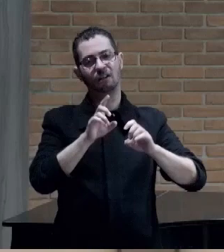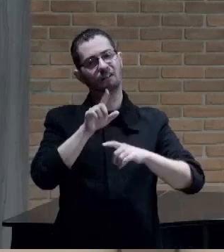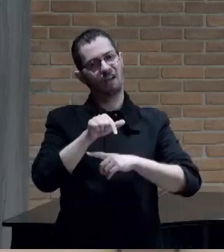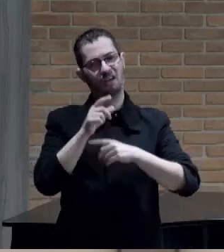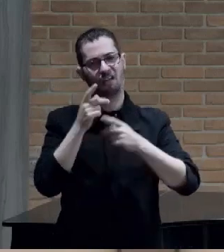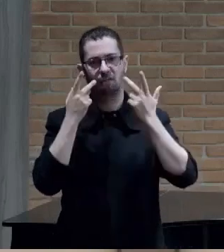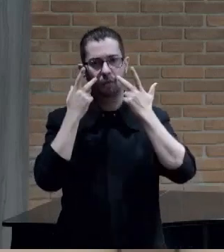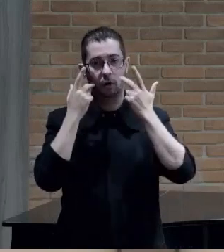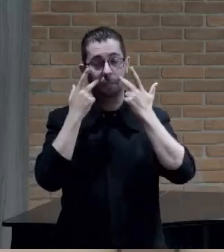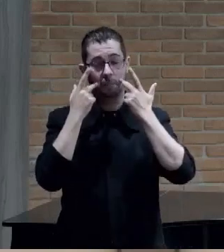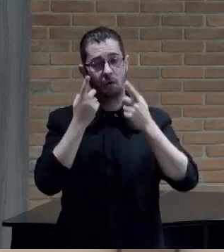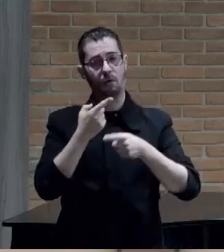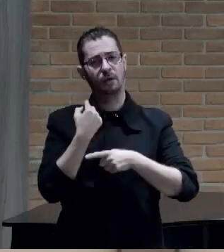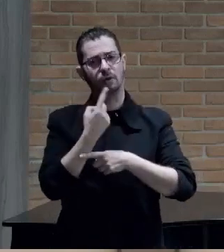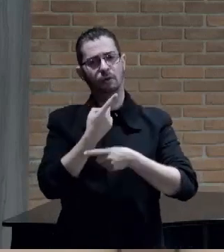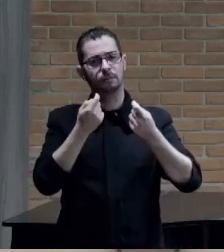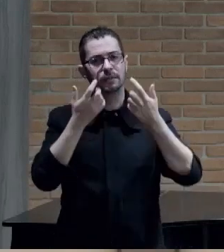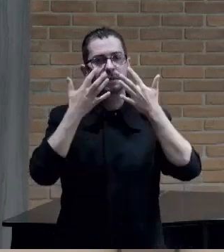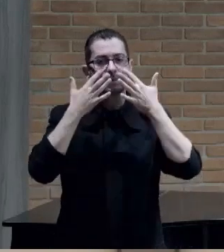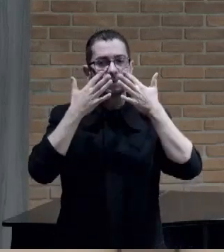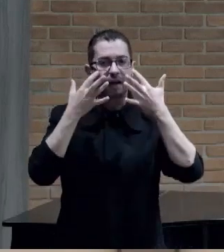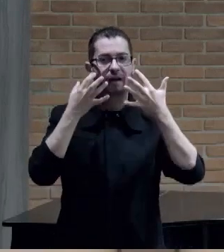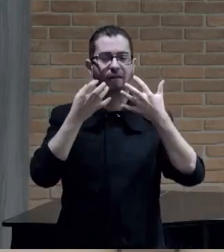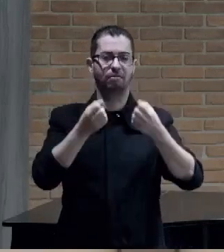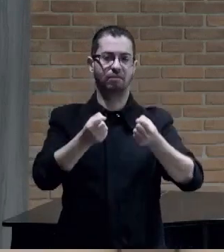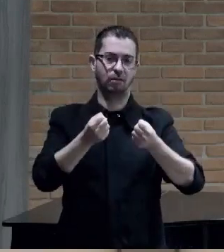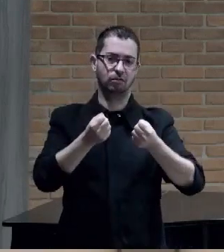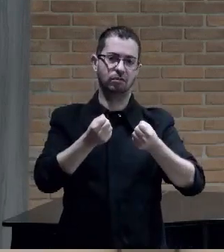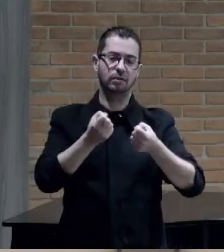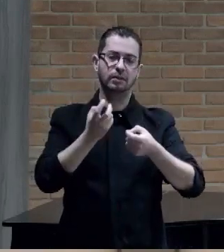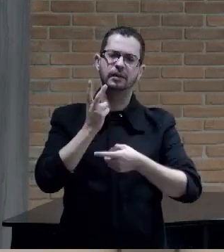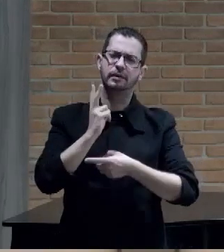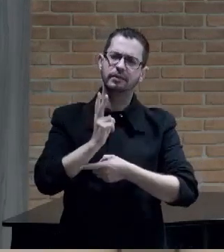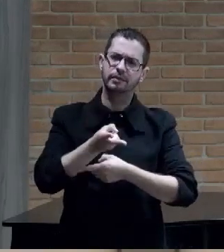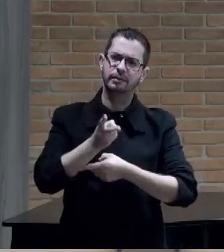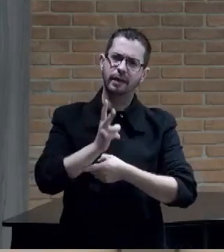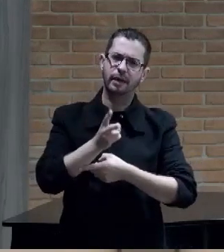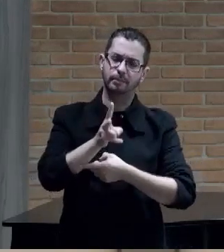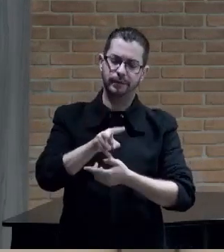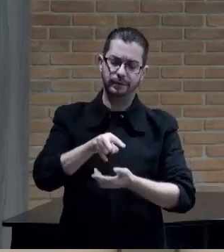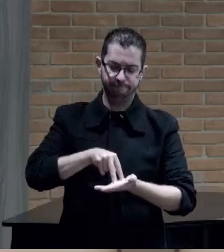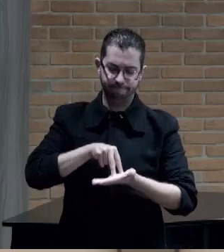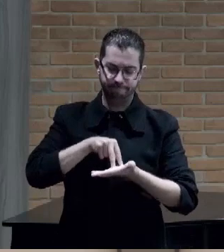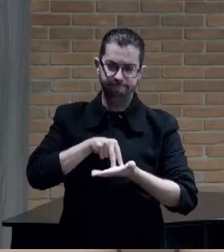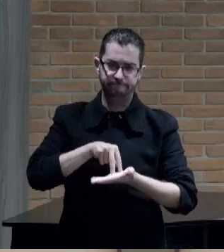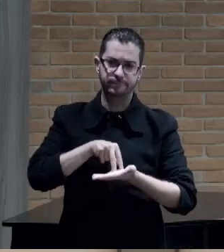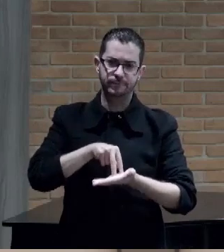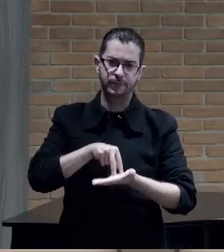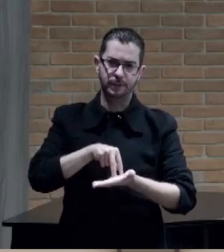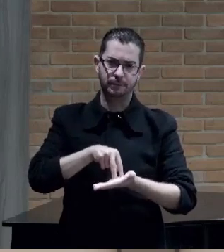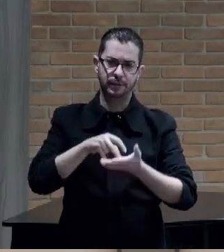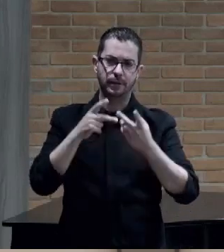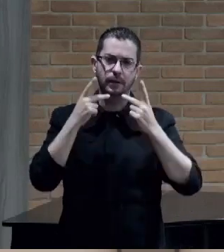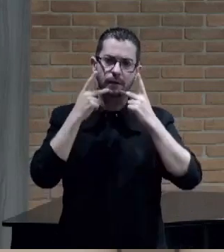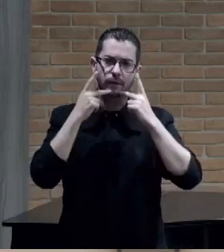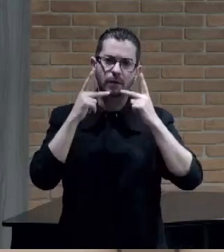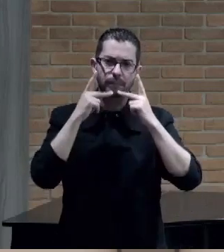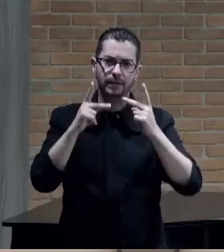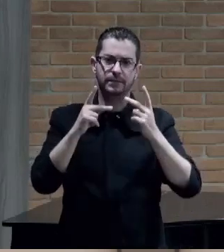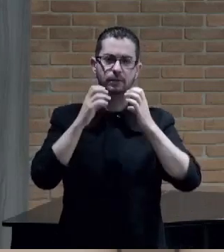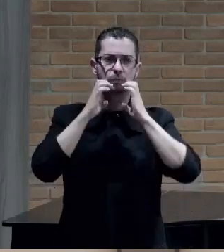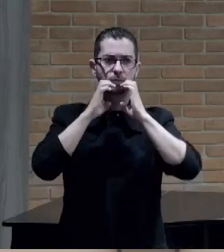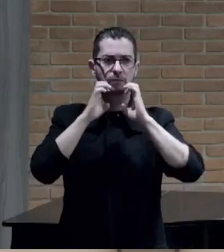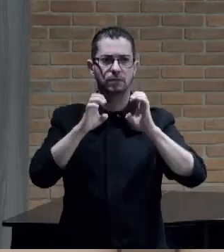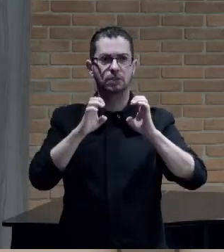estar atentos em relação a isso. E sempre sermos firmes com a pregação desse Evangelho